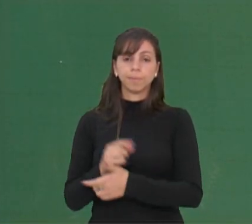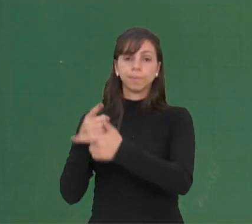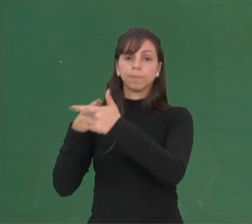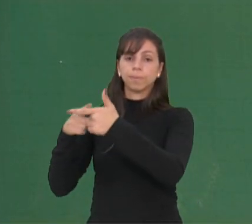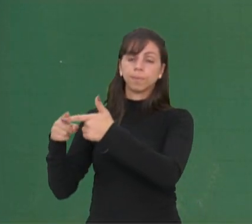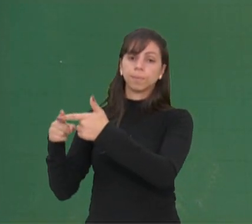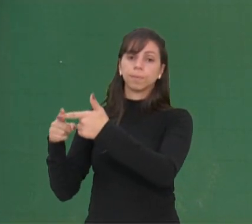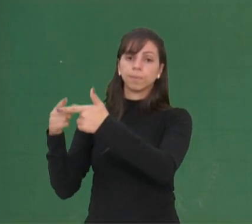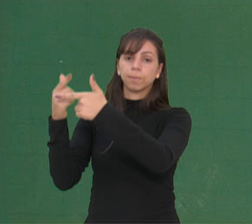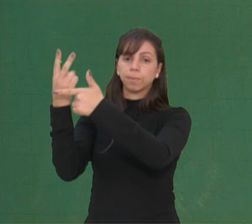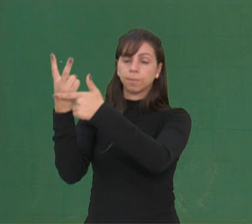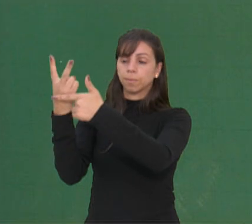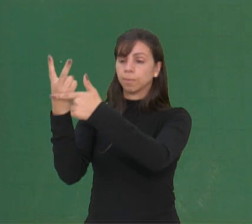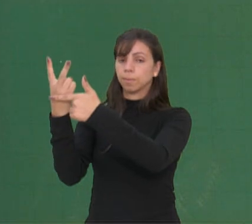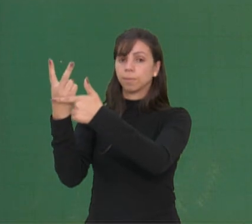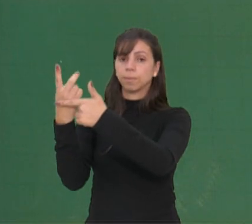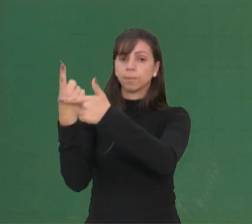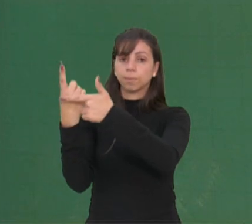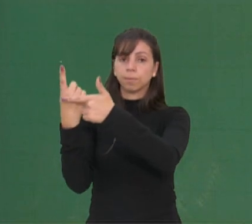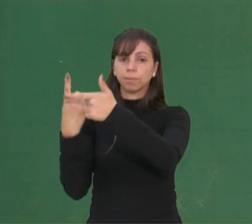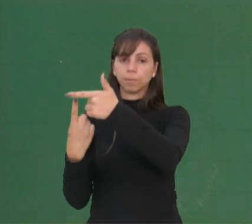36 por 2 é 18.